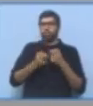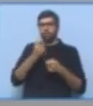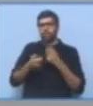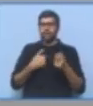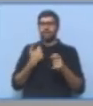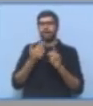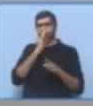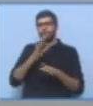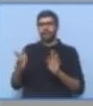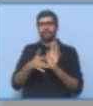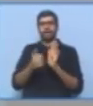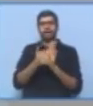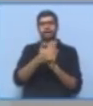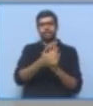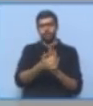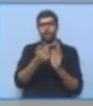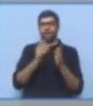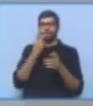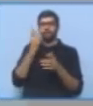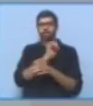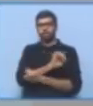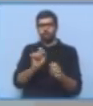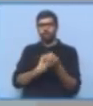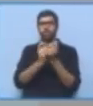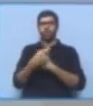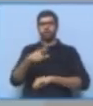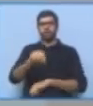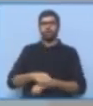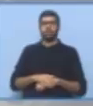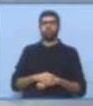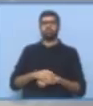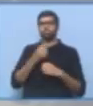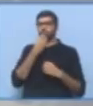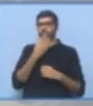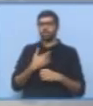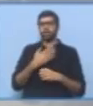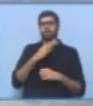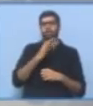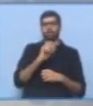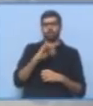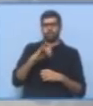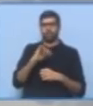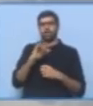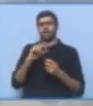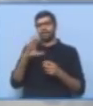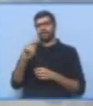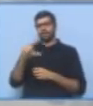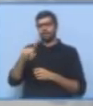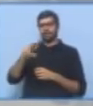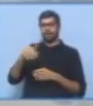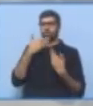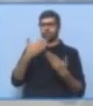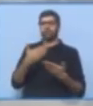um evangelho. A mudança nas vidas delas. Muito bem, Frei José Nunes, Helena Lobato. Muito obrigado por hoje falarmos